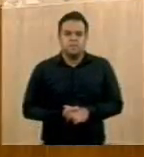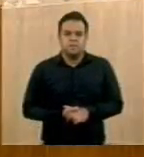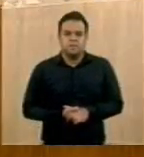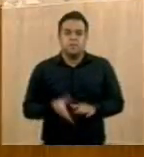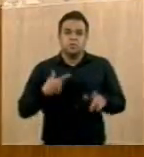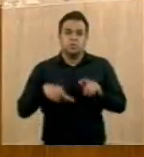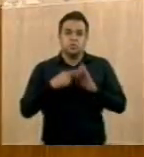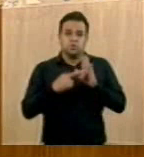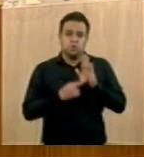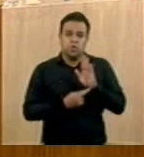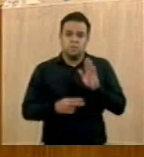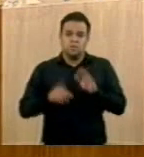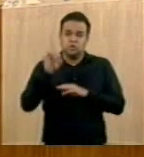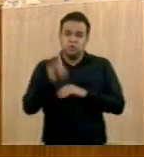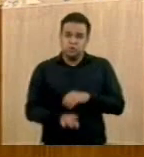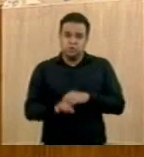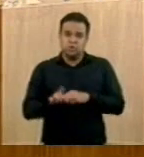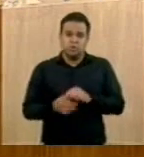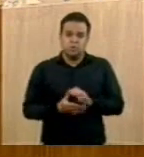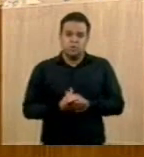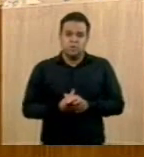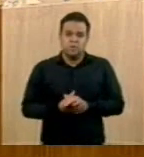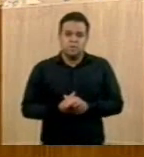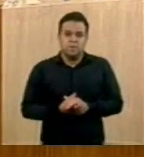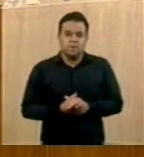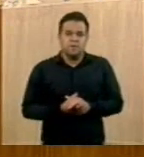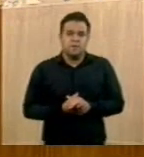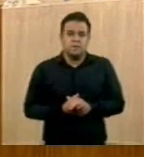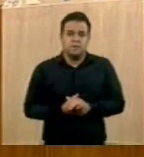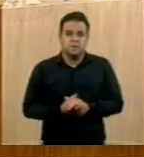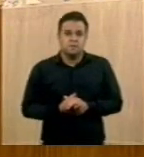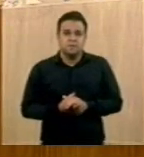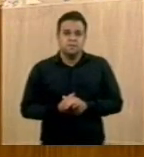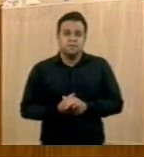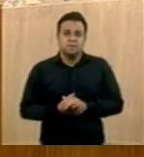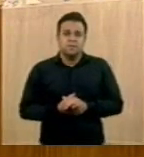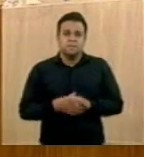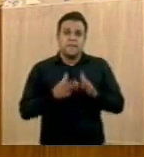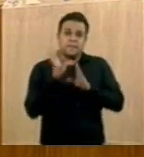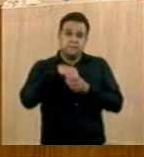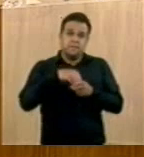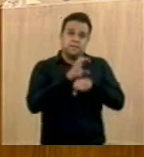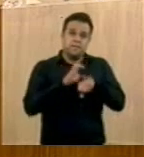da personalidade esculpidos na luminosidade normativa da Constituição,